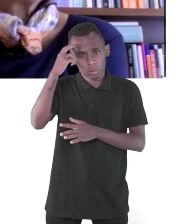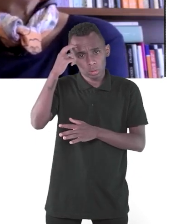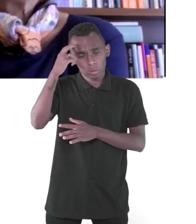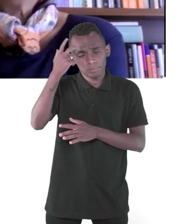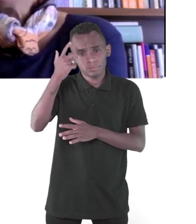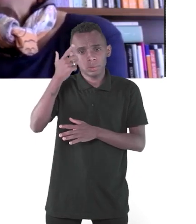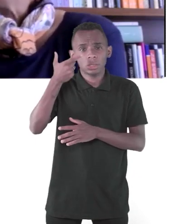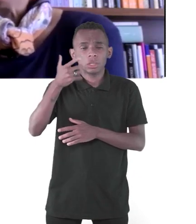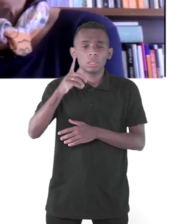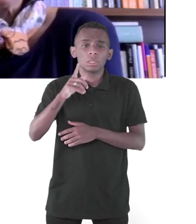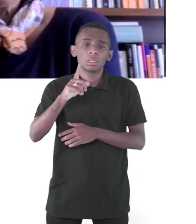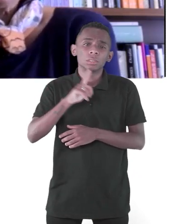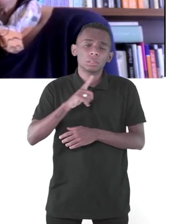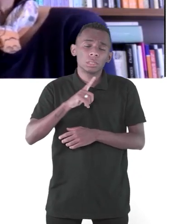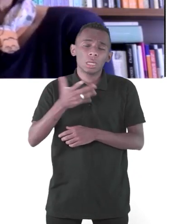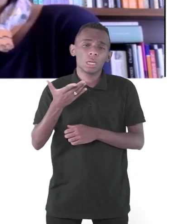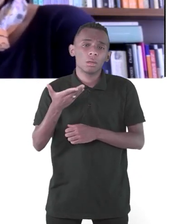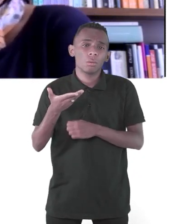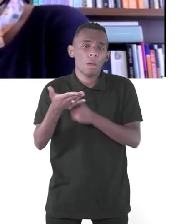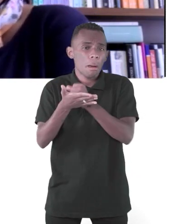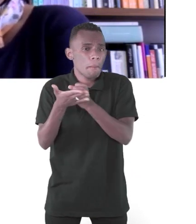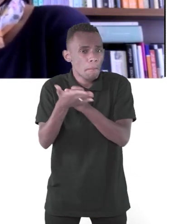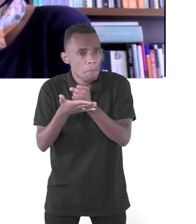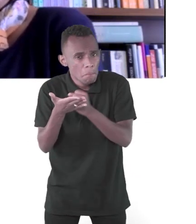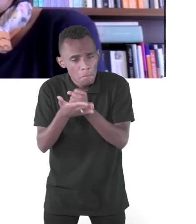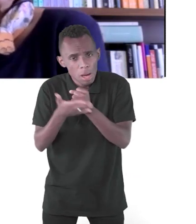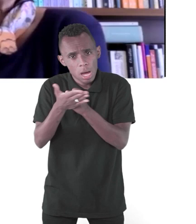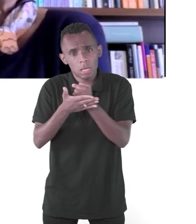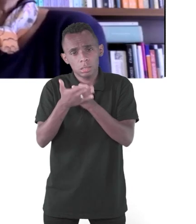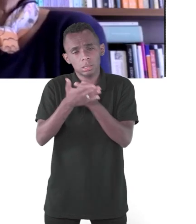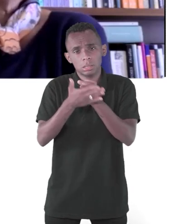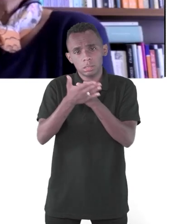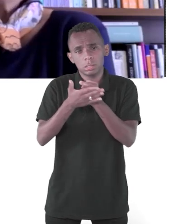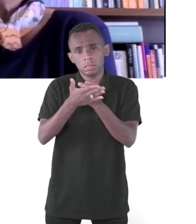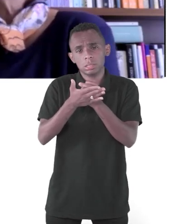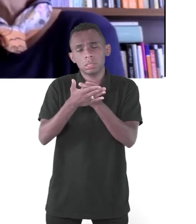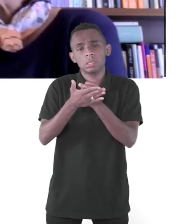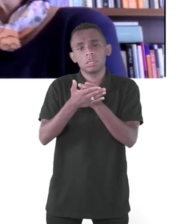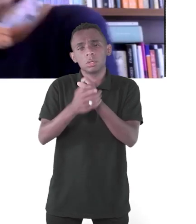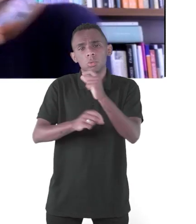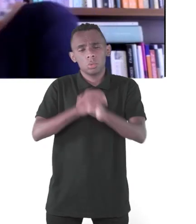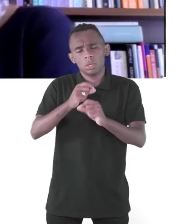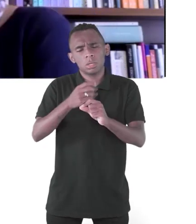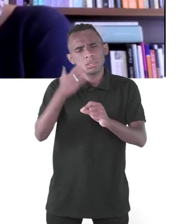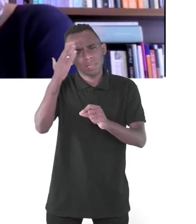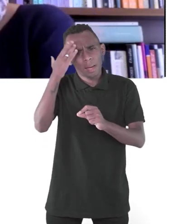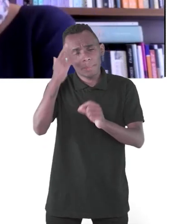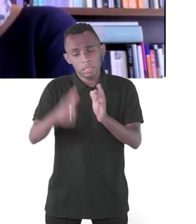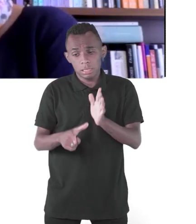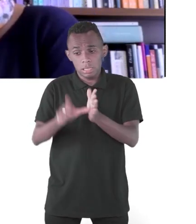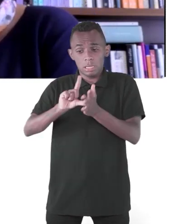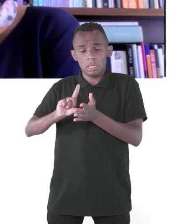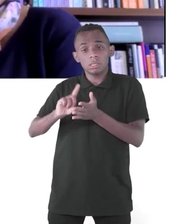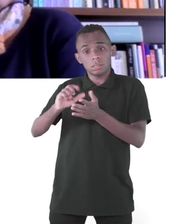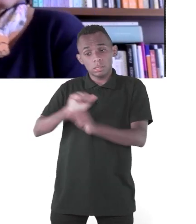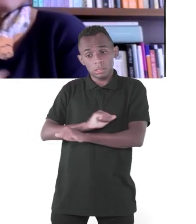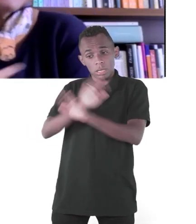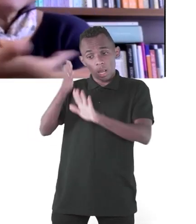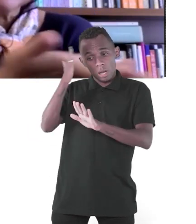ela bebe de fontes, né, clássicas, ou entende o que veio antes,